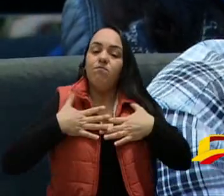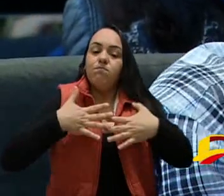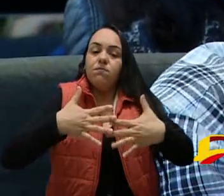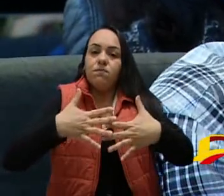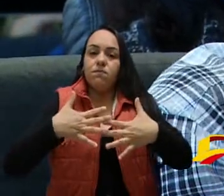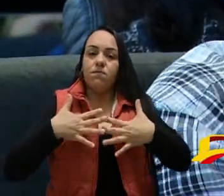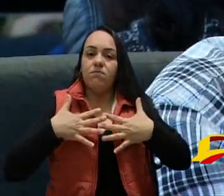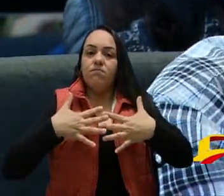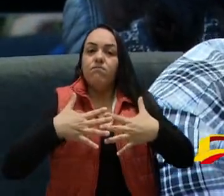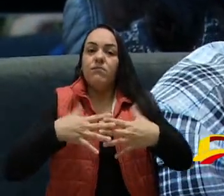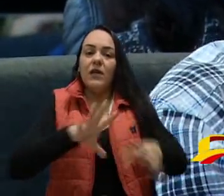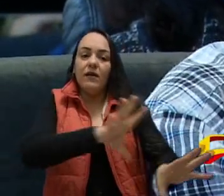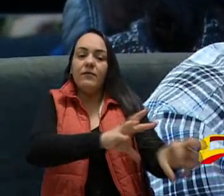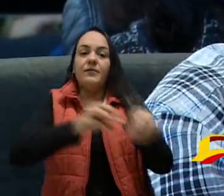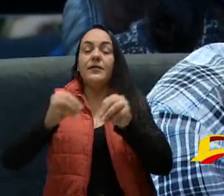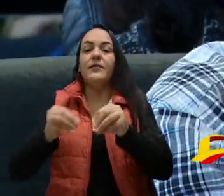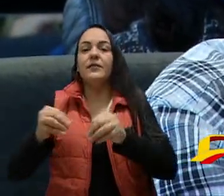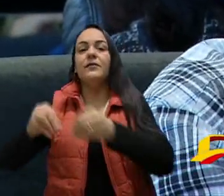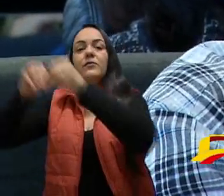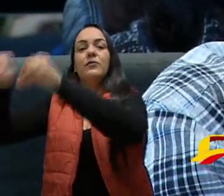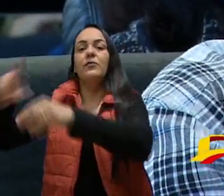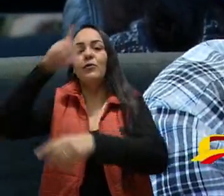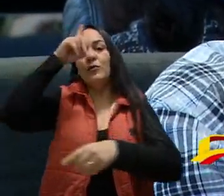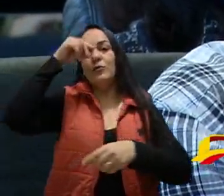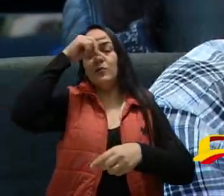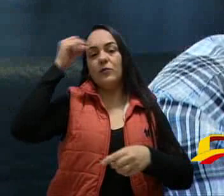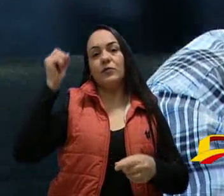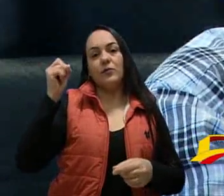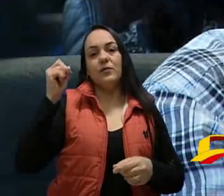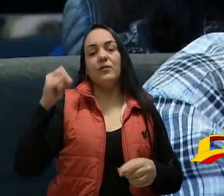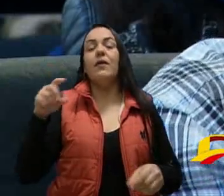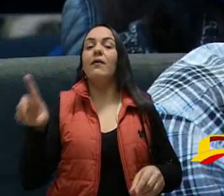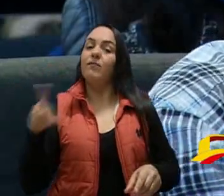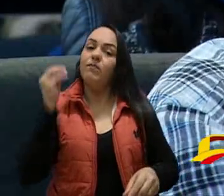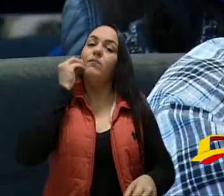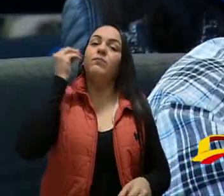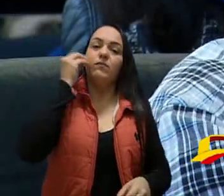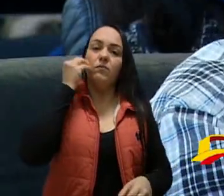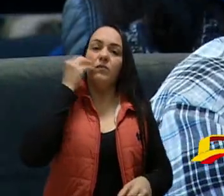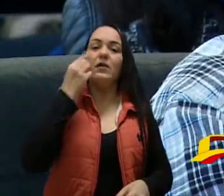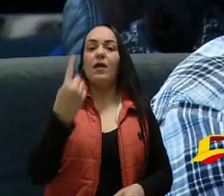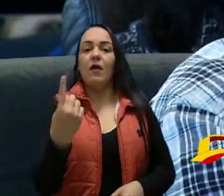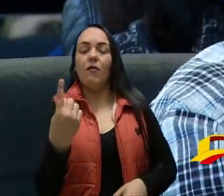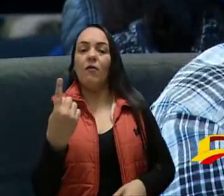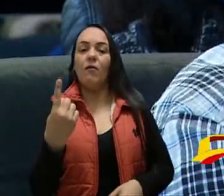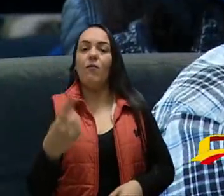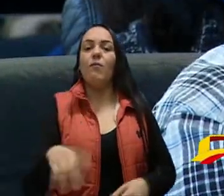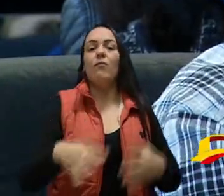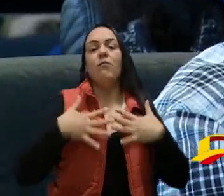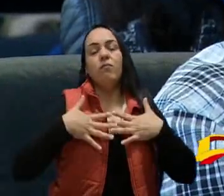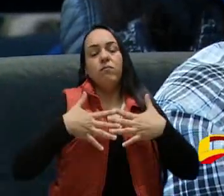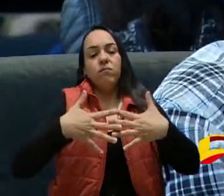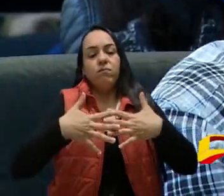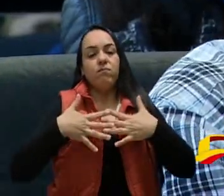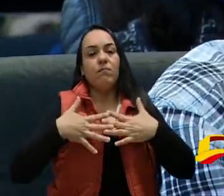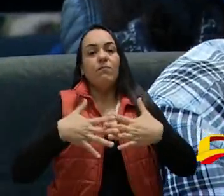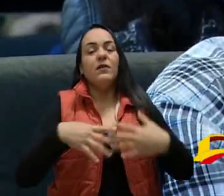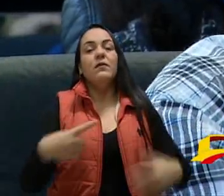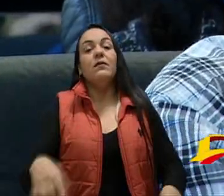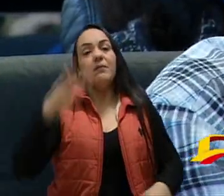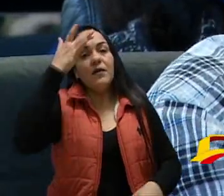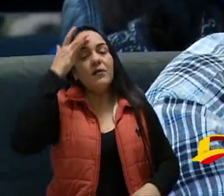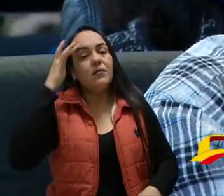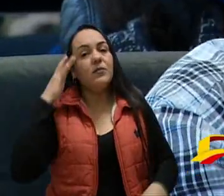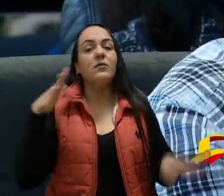público que tinha lá foi tirado se isso procede oi e a sugestão de tentar deixar pelo menos um reserva lá porque a